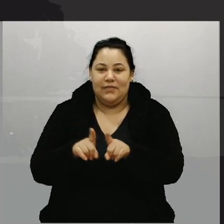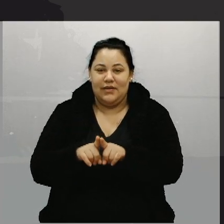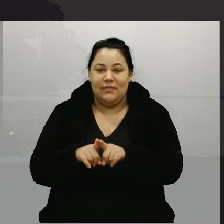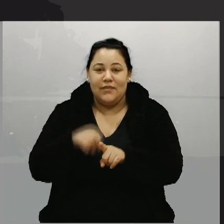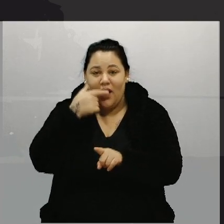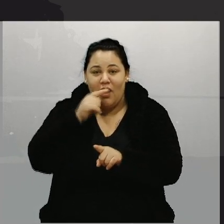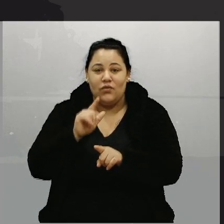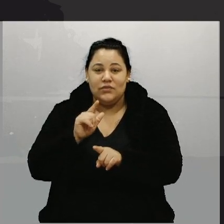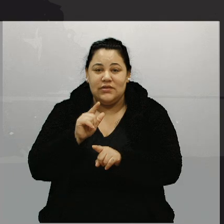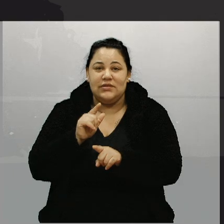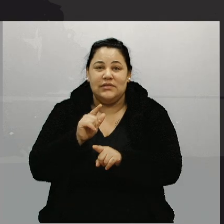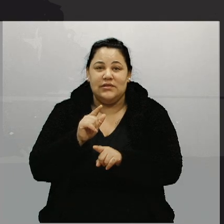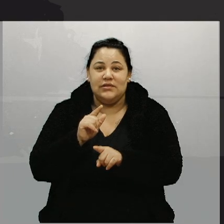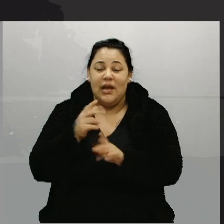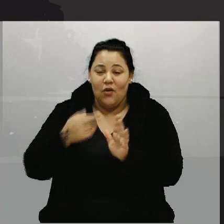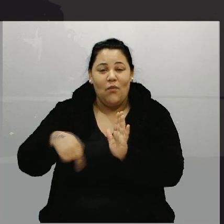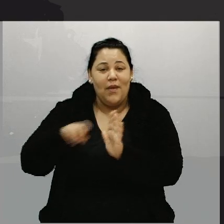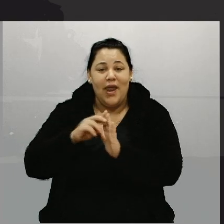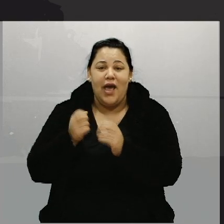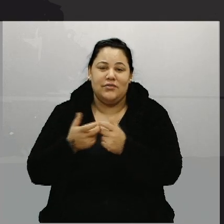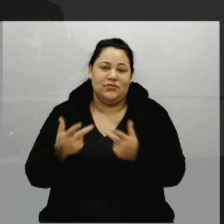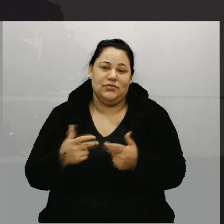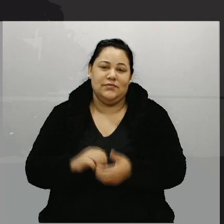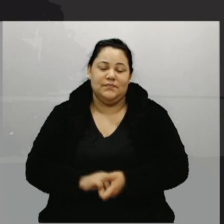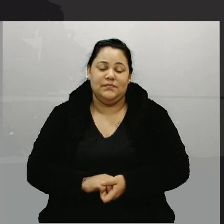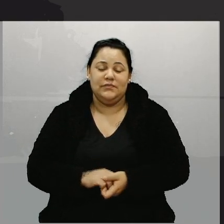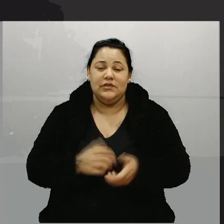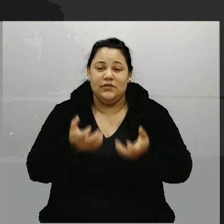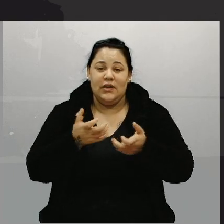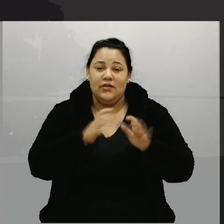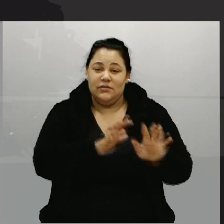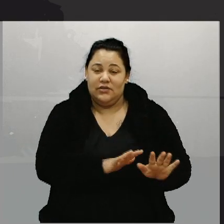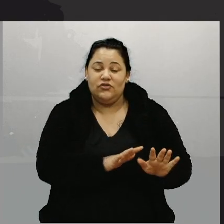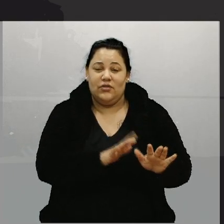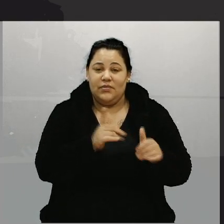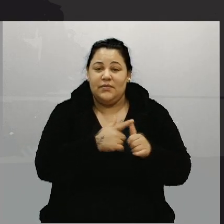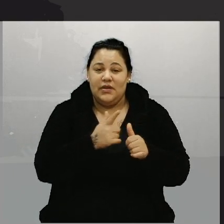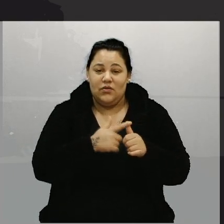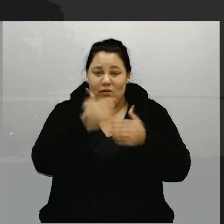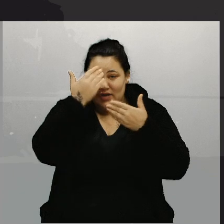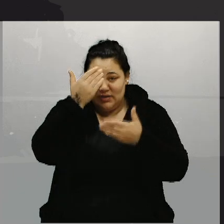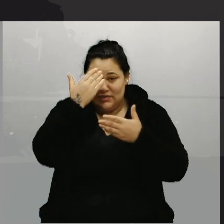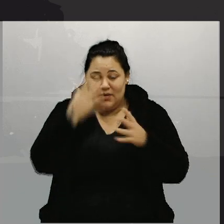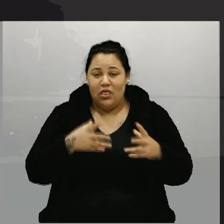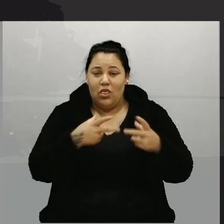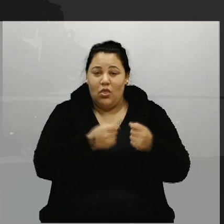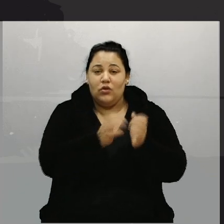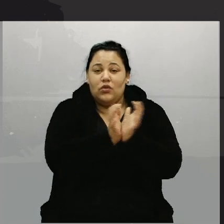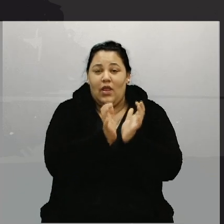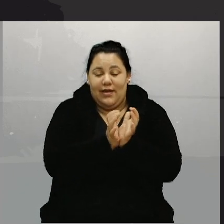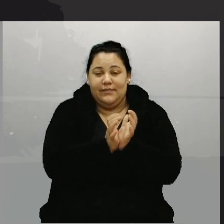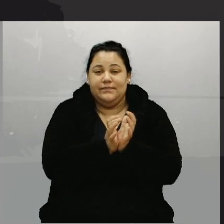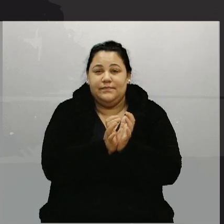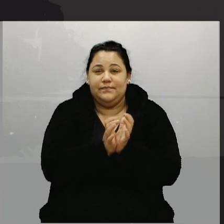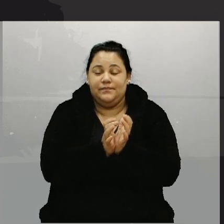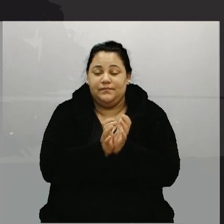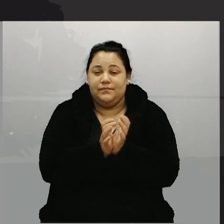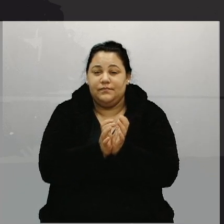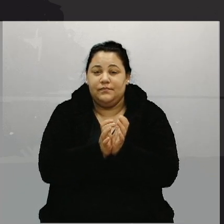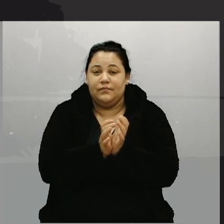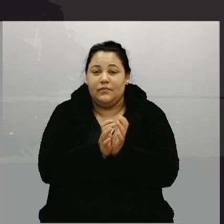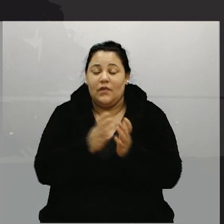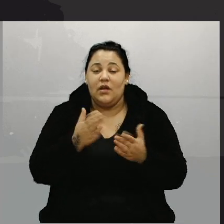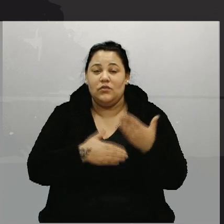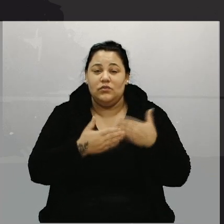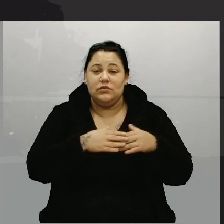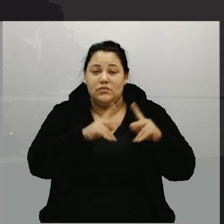renascer, Então aqui eu quero, em primeiro lugar, deixar um agradecimento a todos os colegas, senhora presidente, a todos os colegas,